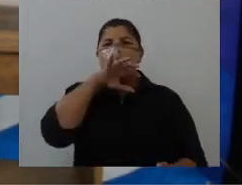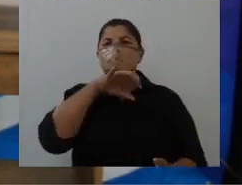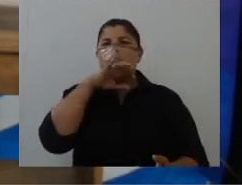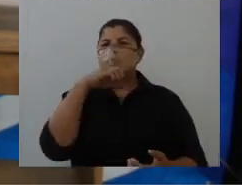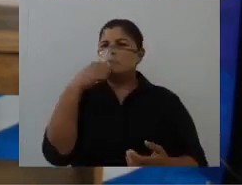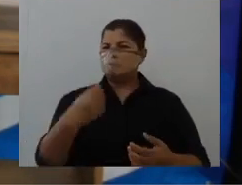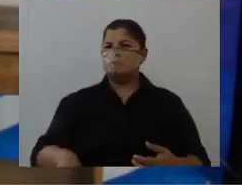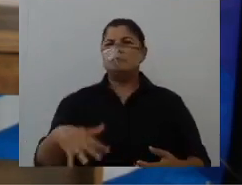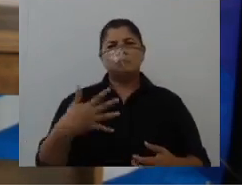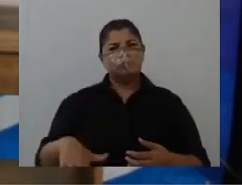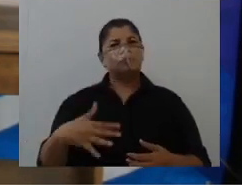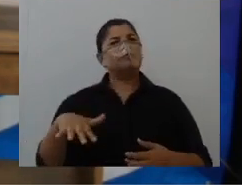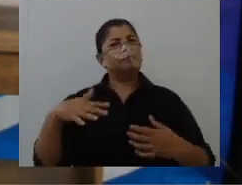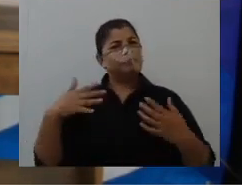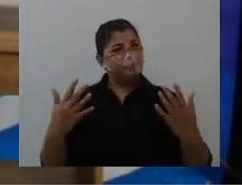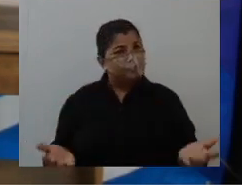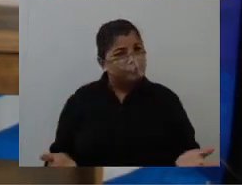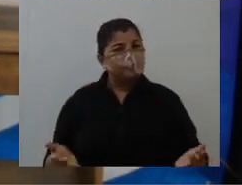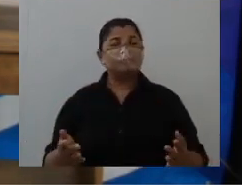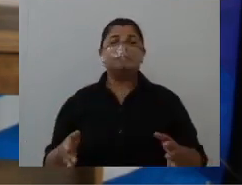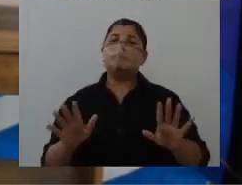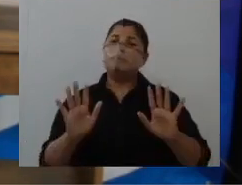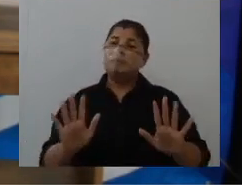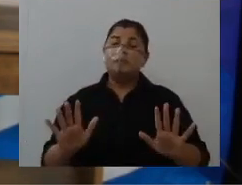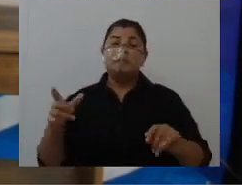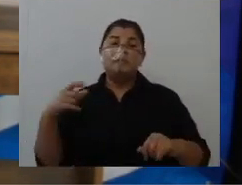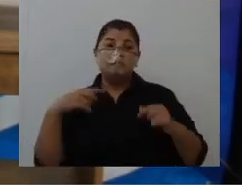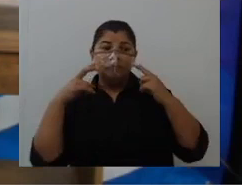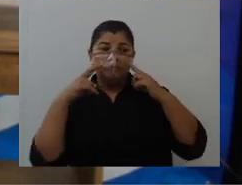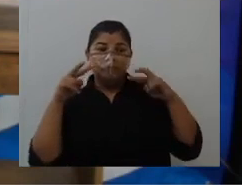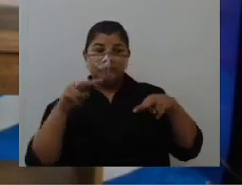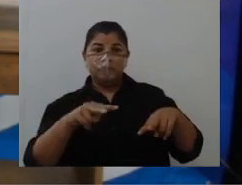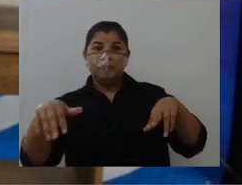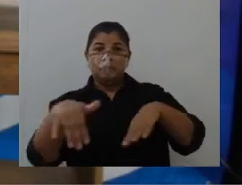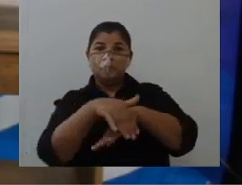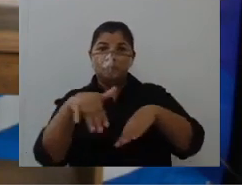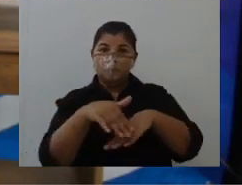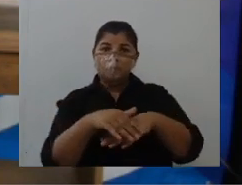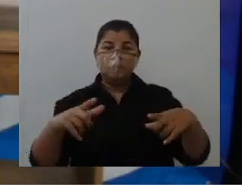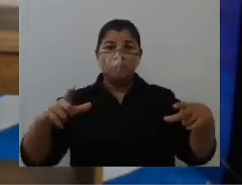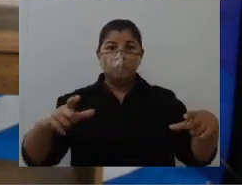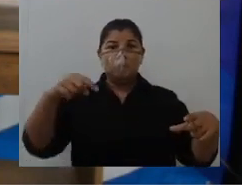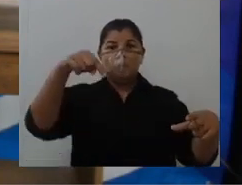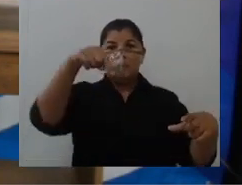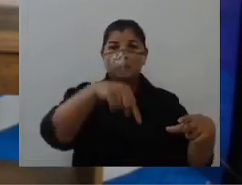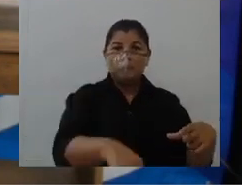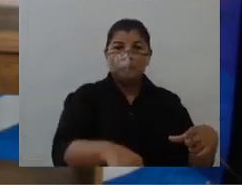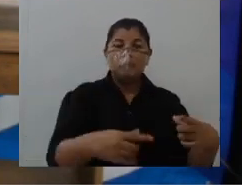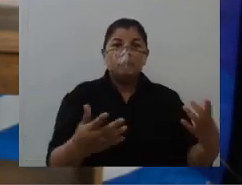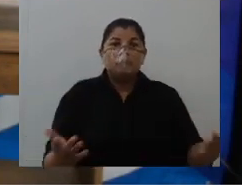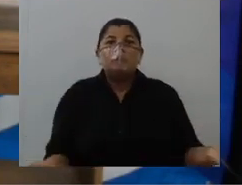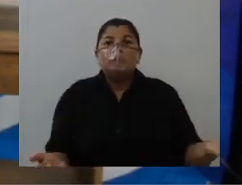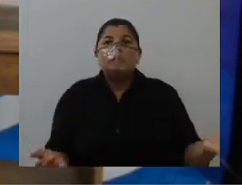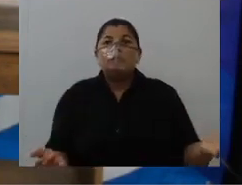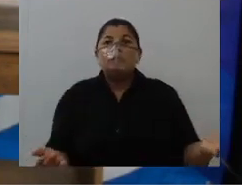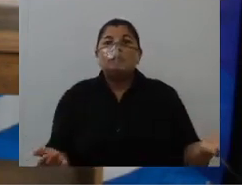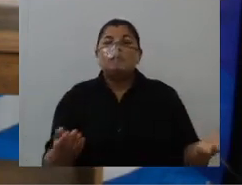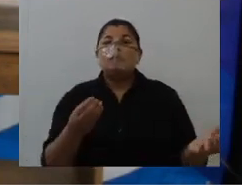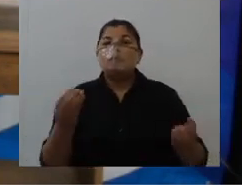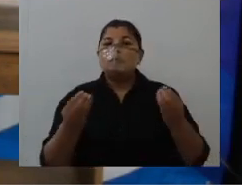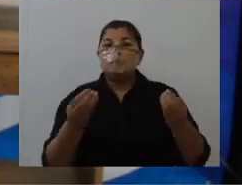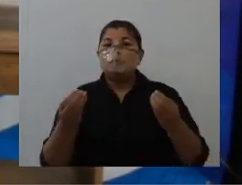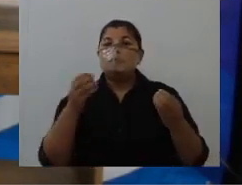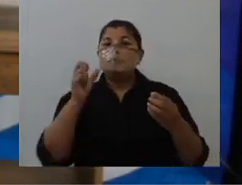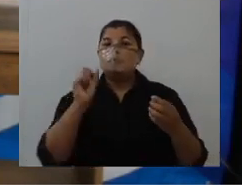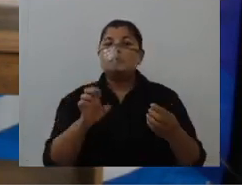né? Olha lá. Então, tem lá um danado de um buraco na tua rua, certo? O que é que vai acontecer? Se você